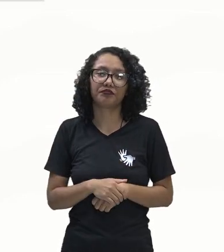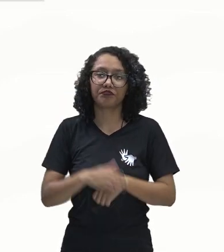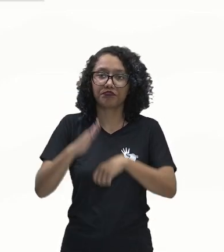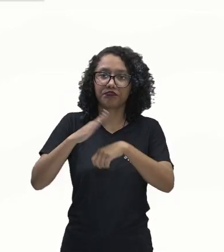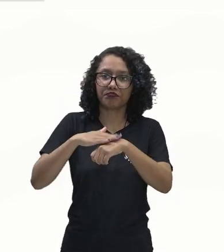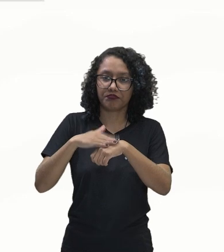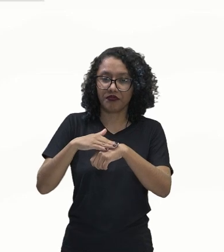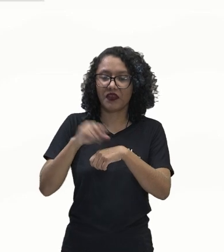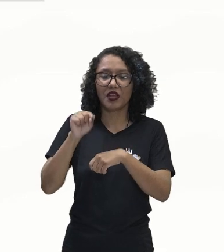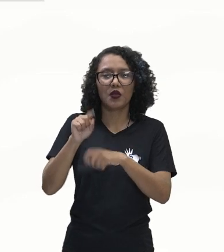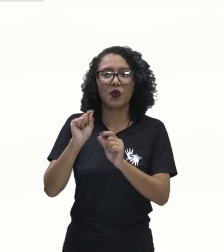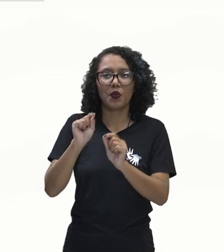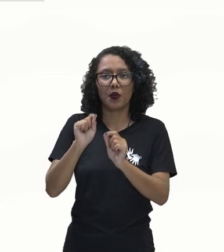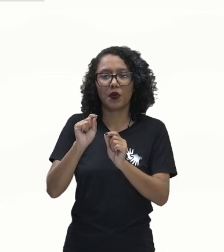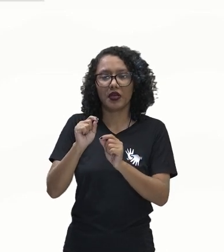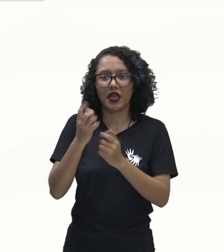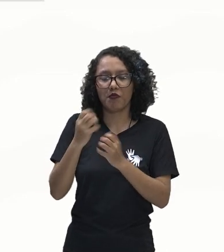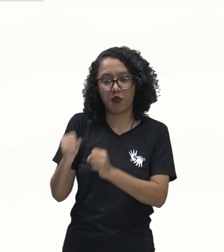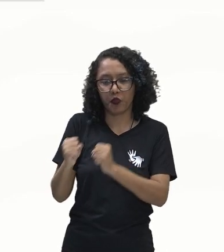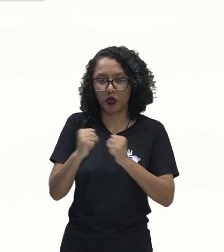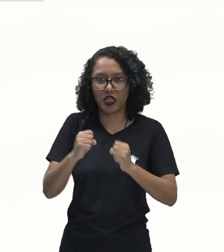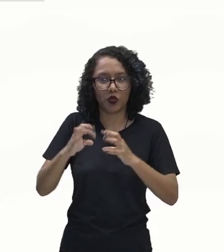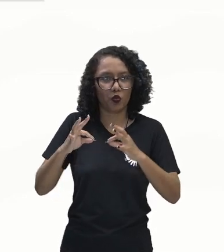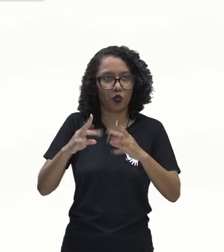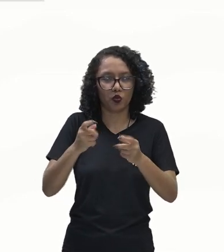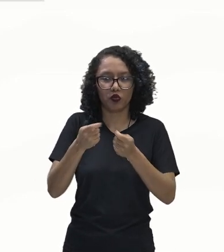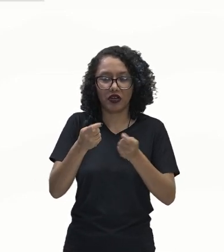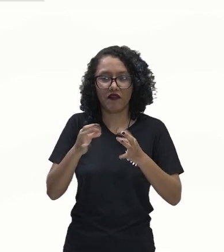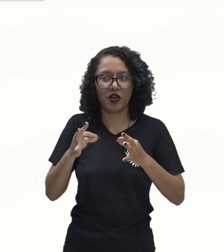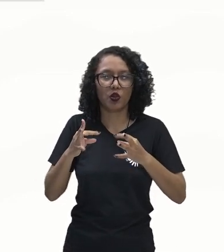poderes absolutos. Não havia ali a